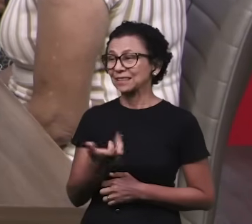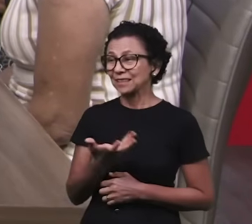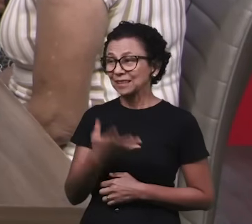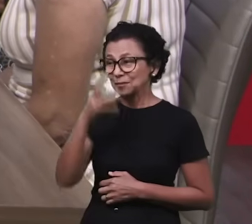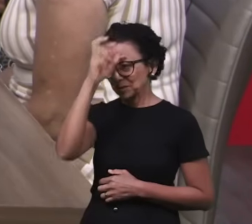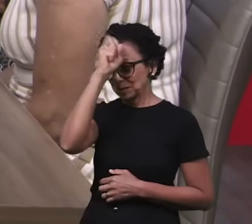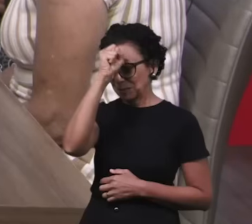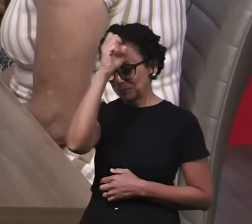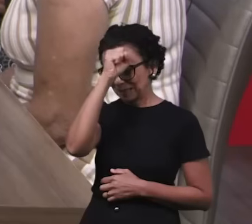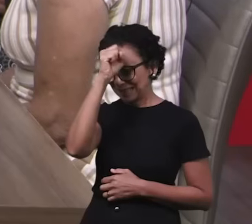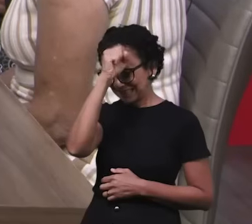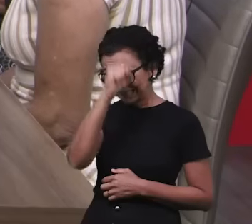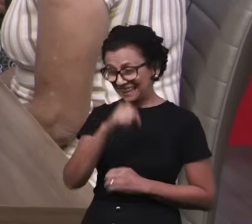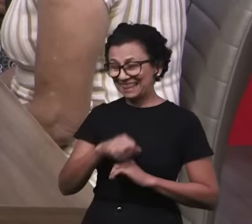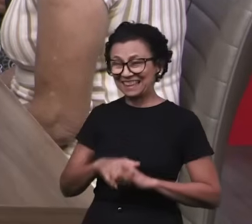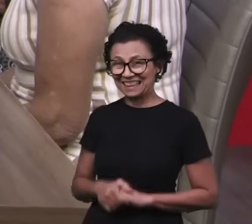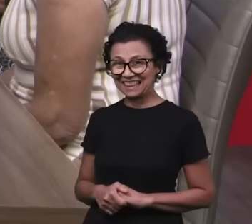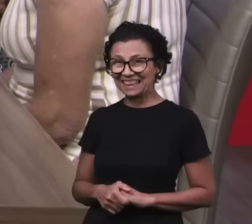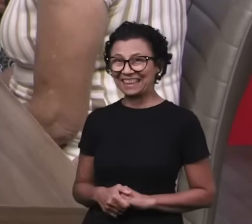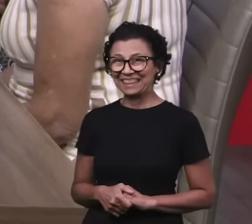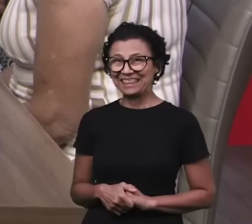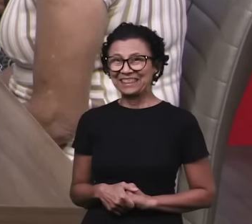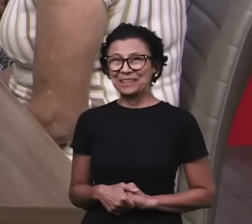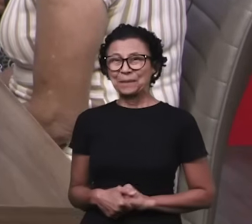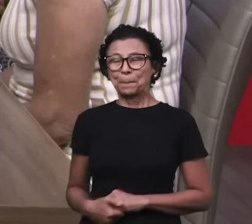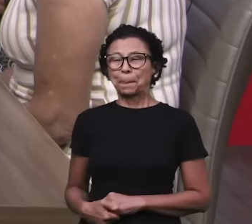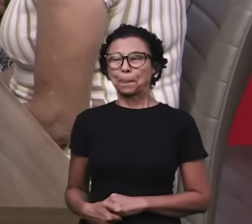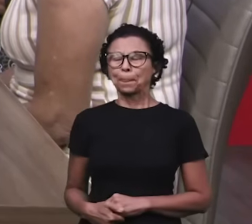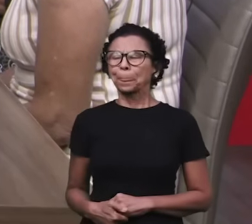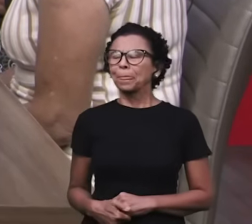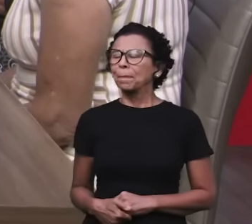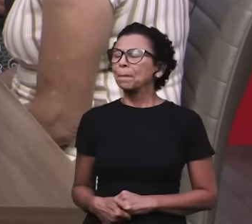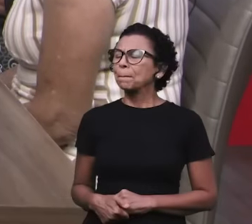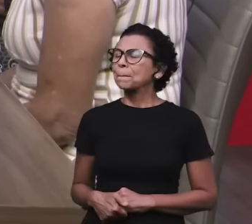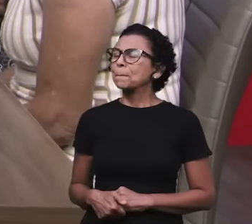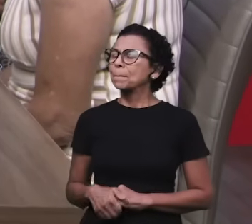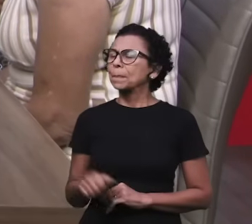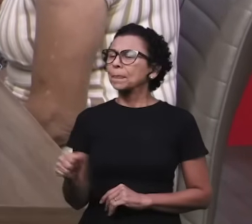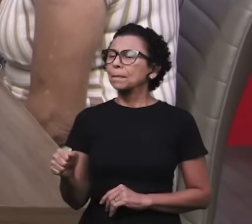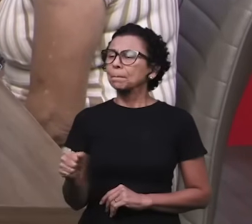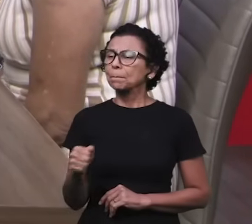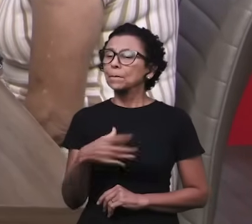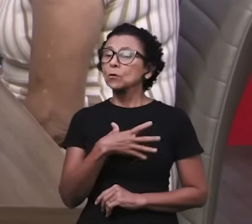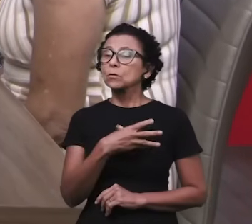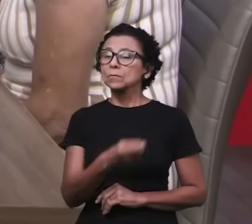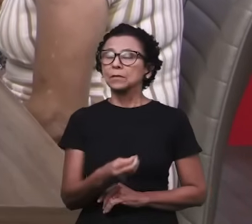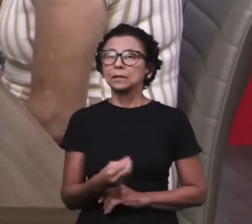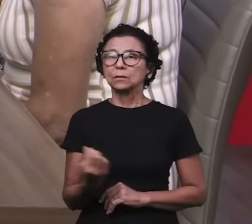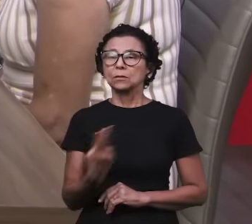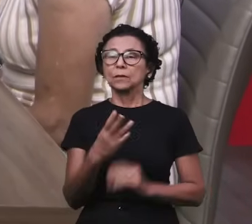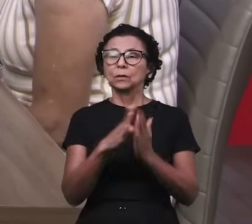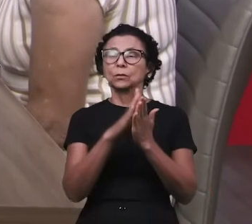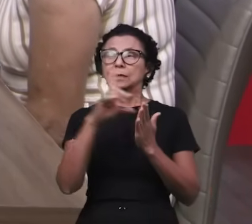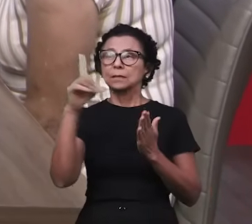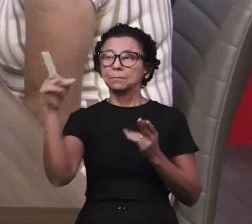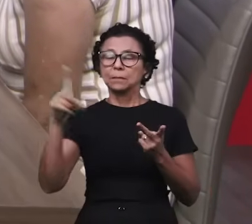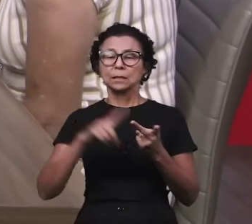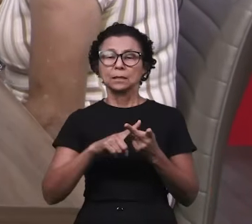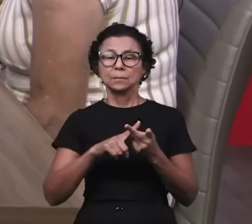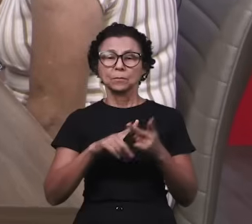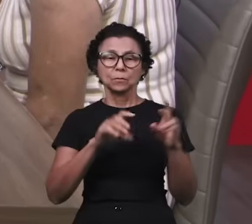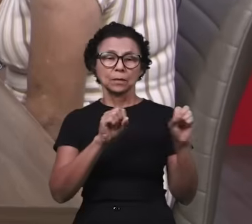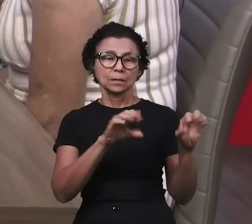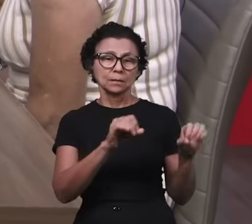também estão muito ansiosas, que é como ensinar os valores bíblicos, ensinar a andar no caminho